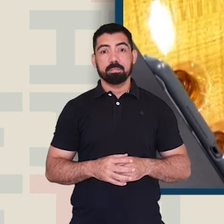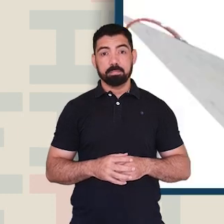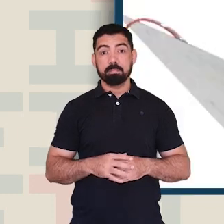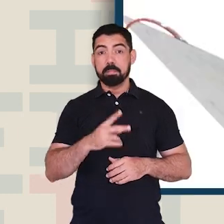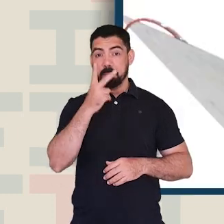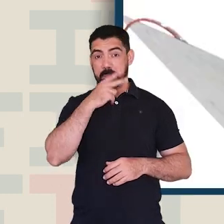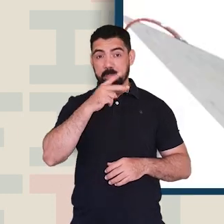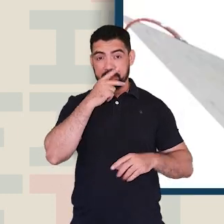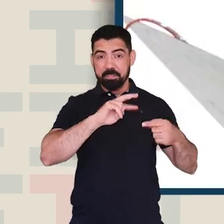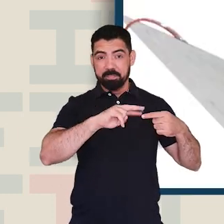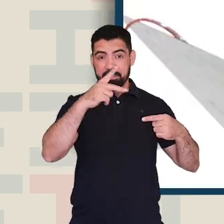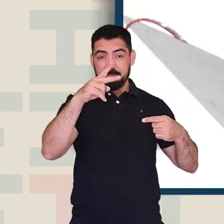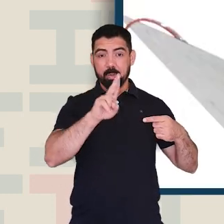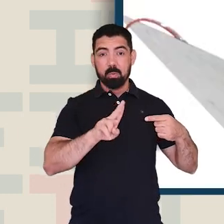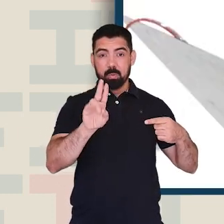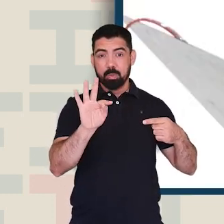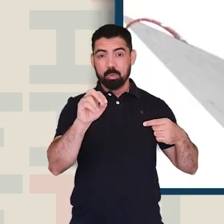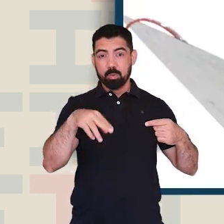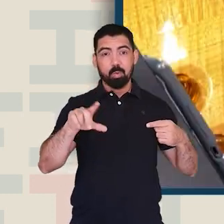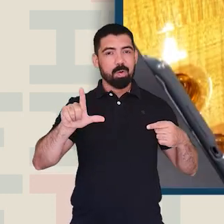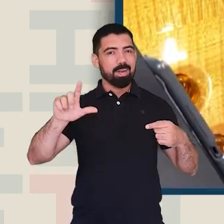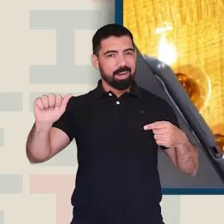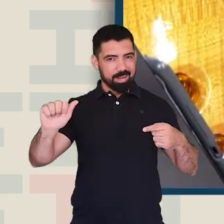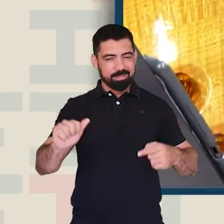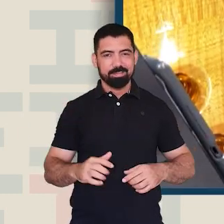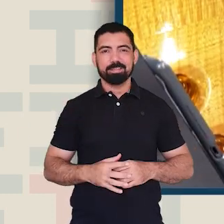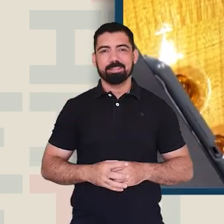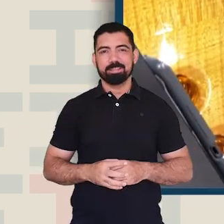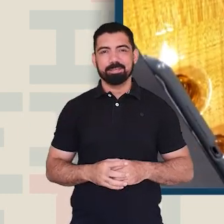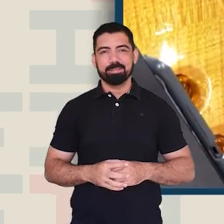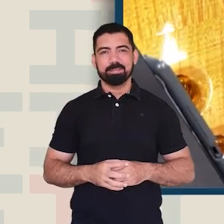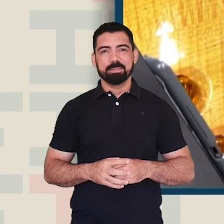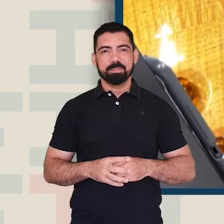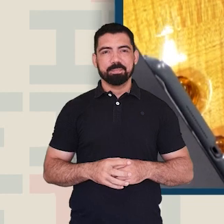Fiz a mesma escala no tom de Lá.